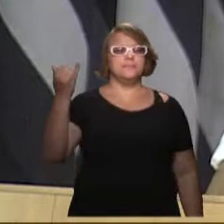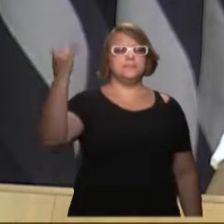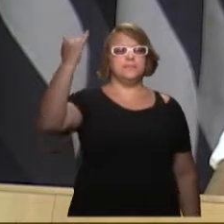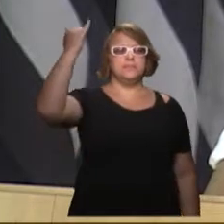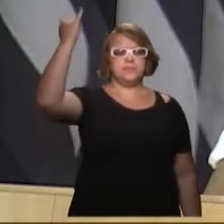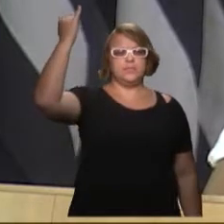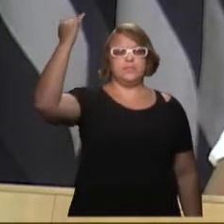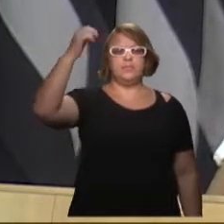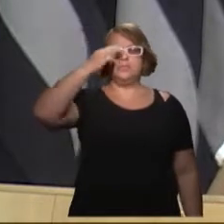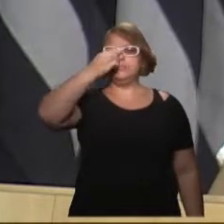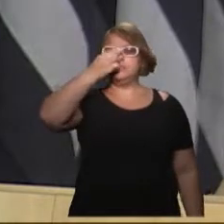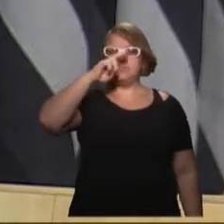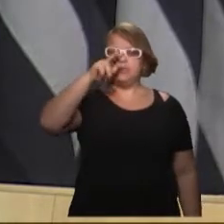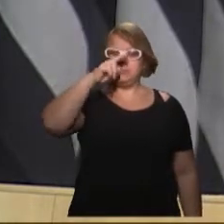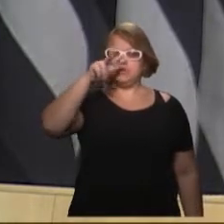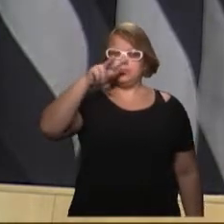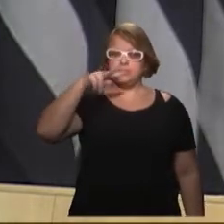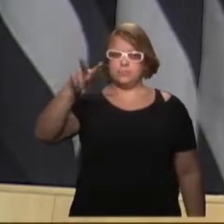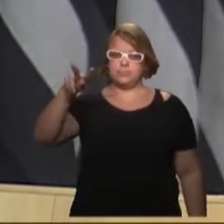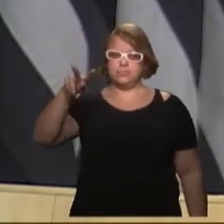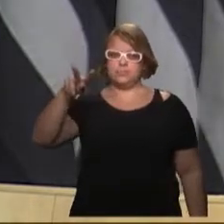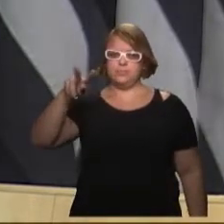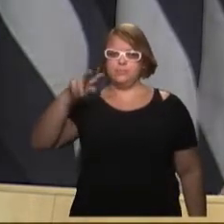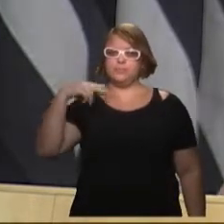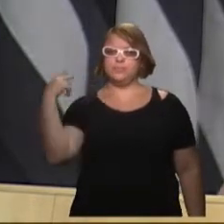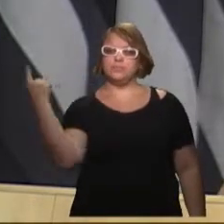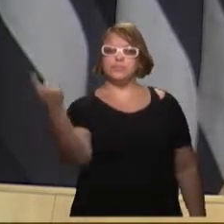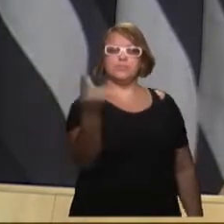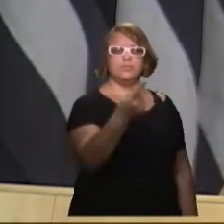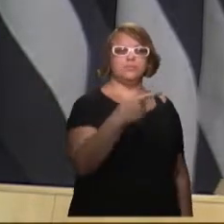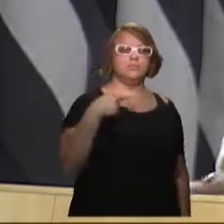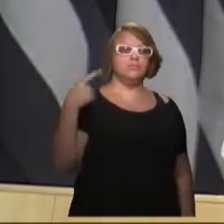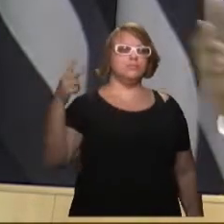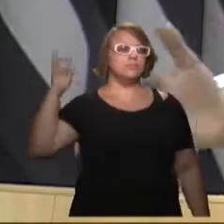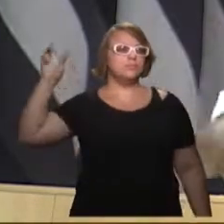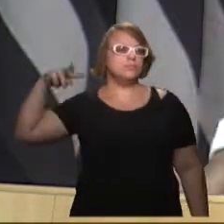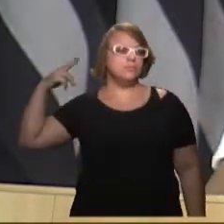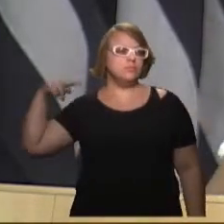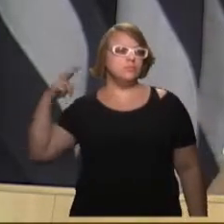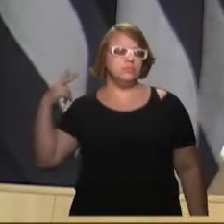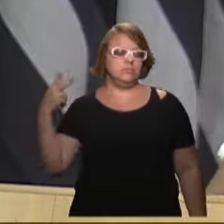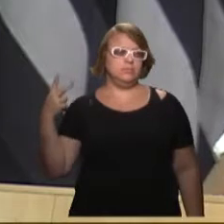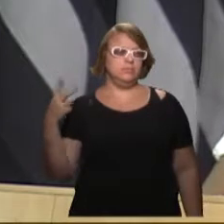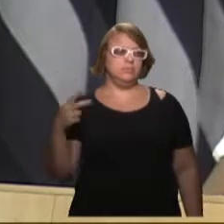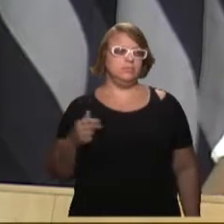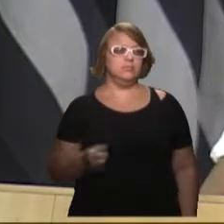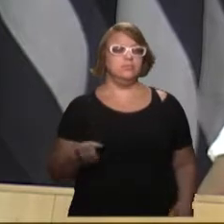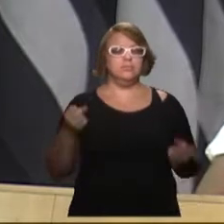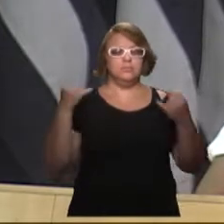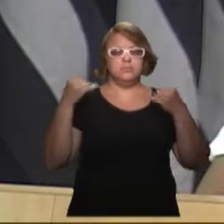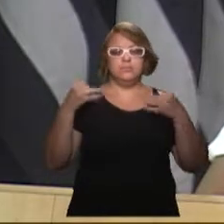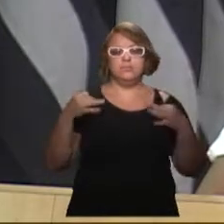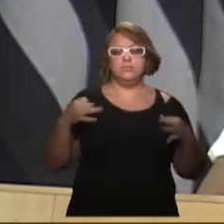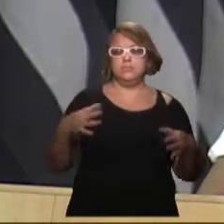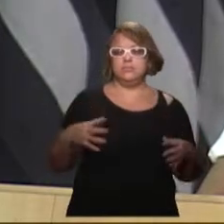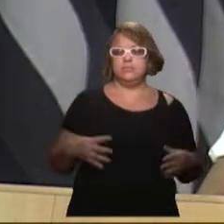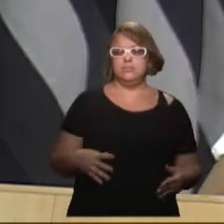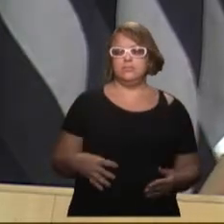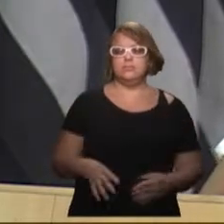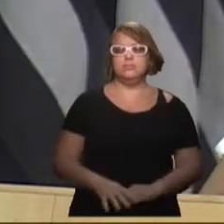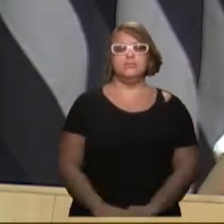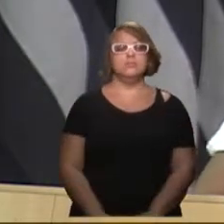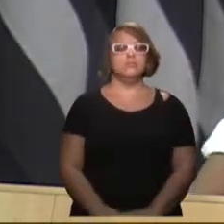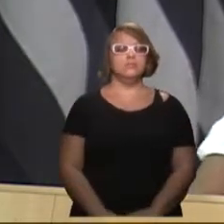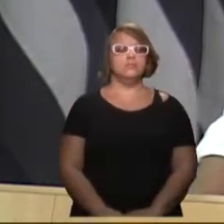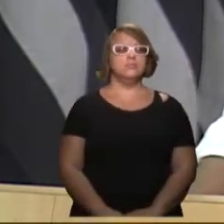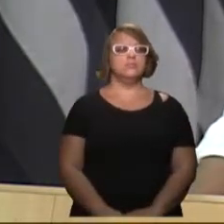a visão dos colegas vereadores que se expressaram, né, de uma forma diferente que a minha.